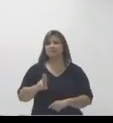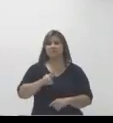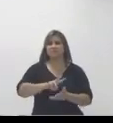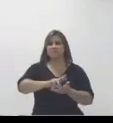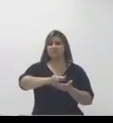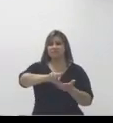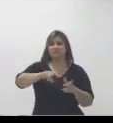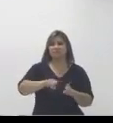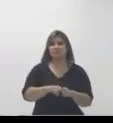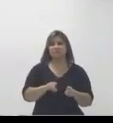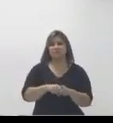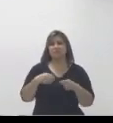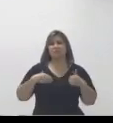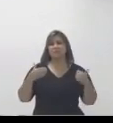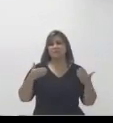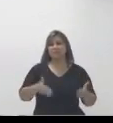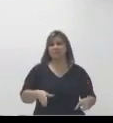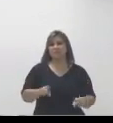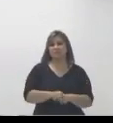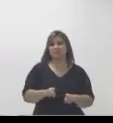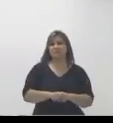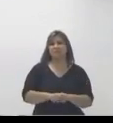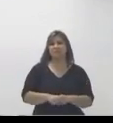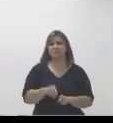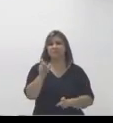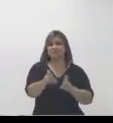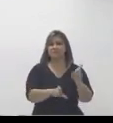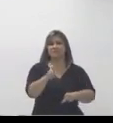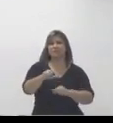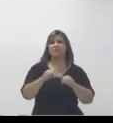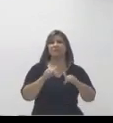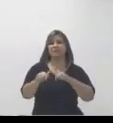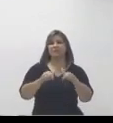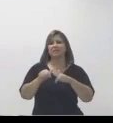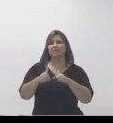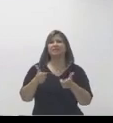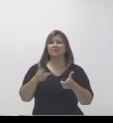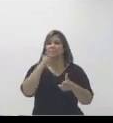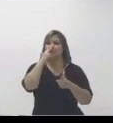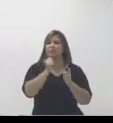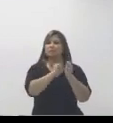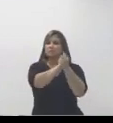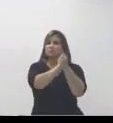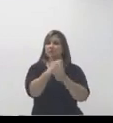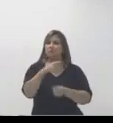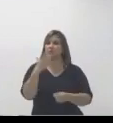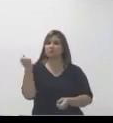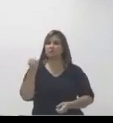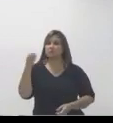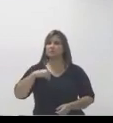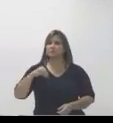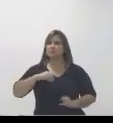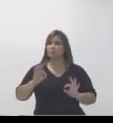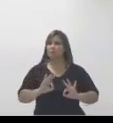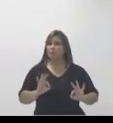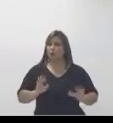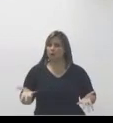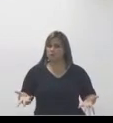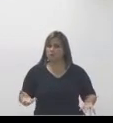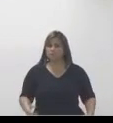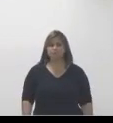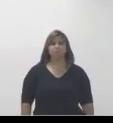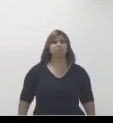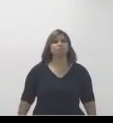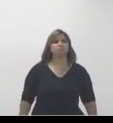localizações eu participei de algumas era caracterizado como trabalho análogo à escravidão ok